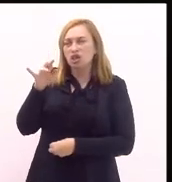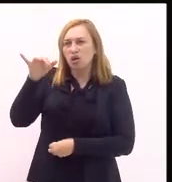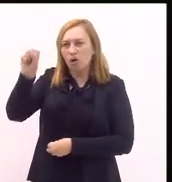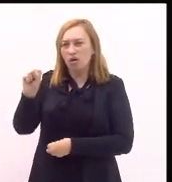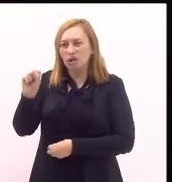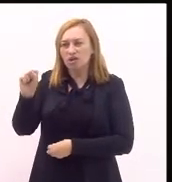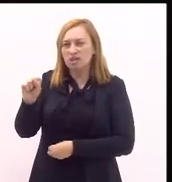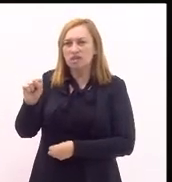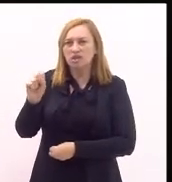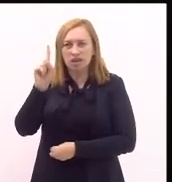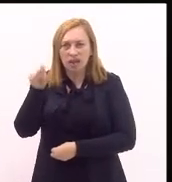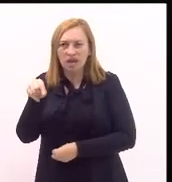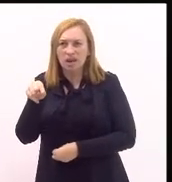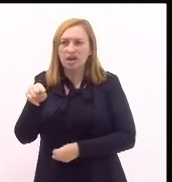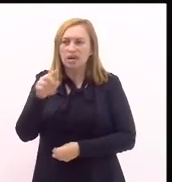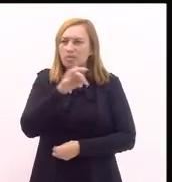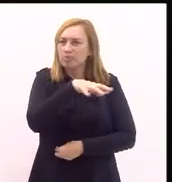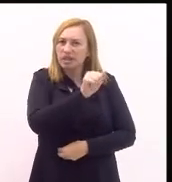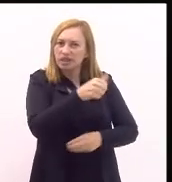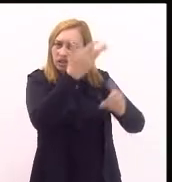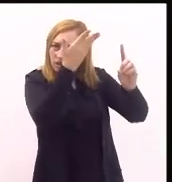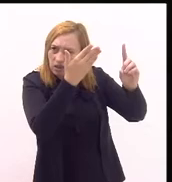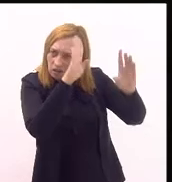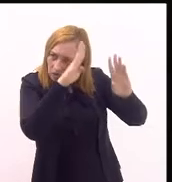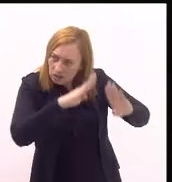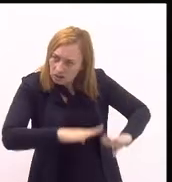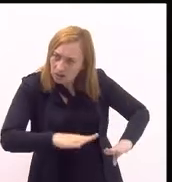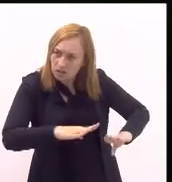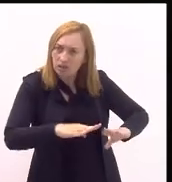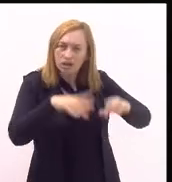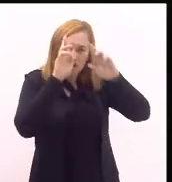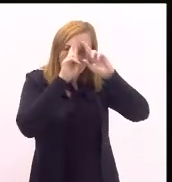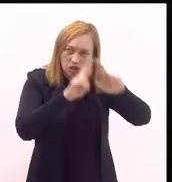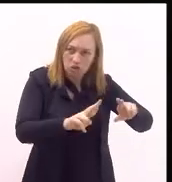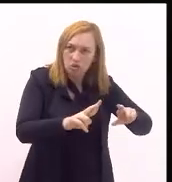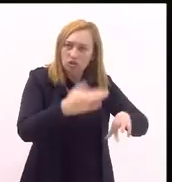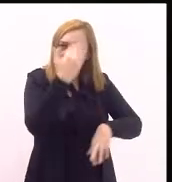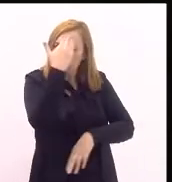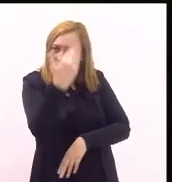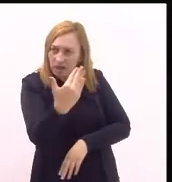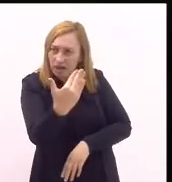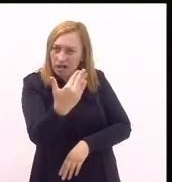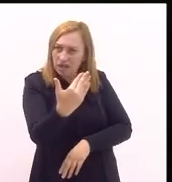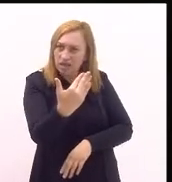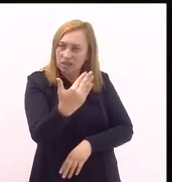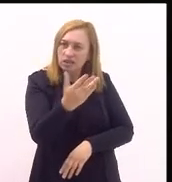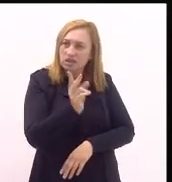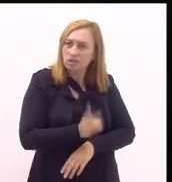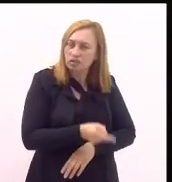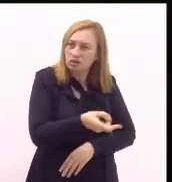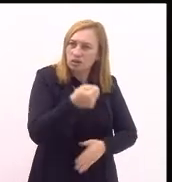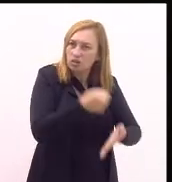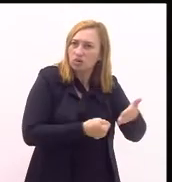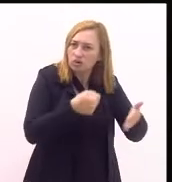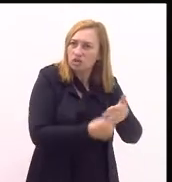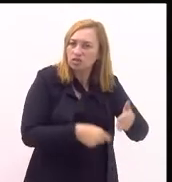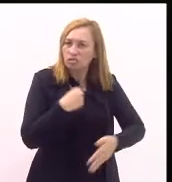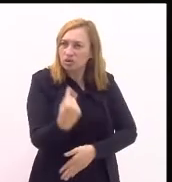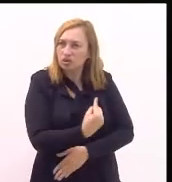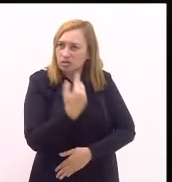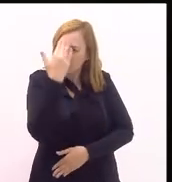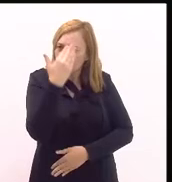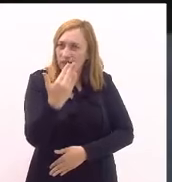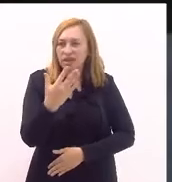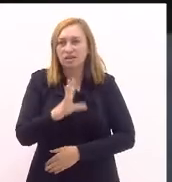Benedita da Silva toda reverência todo respeito Obrigada pela generosidade de ainda continuar lutando por nós